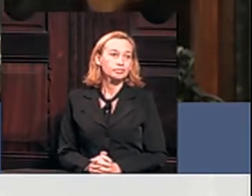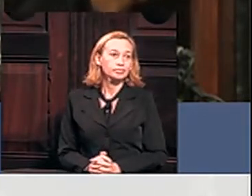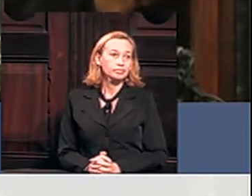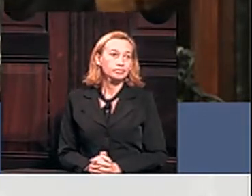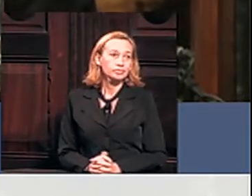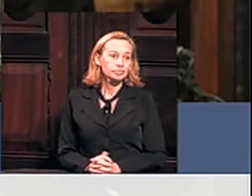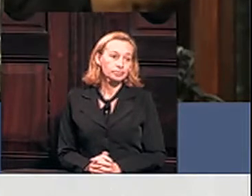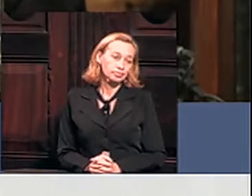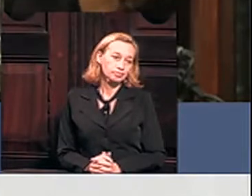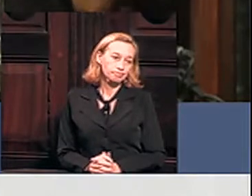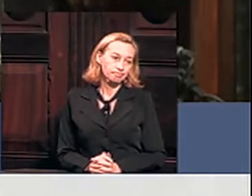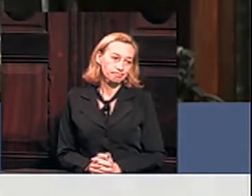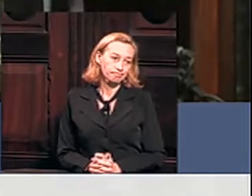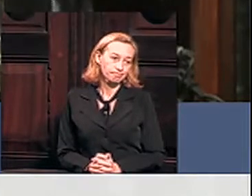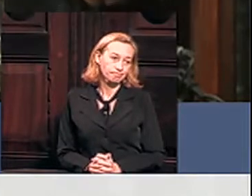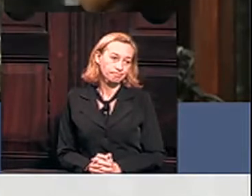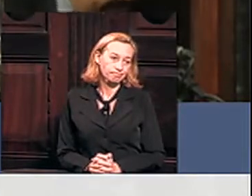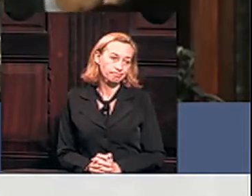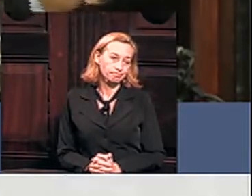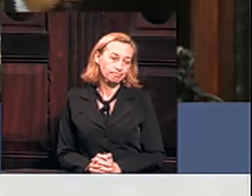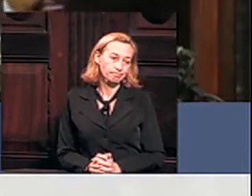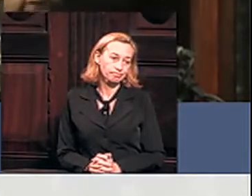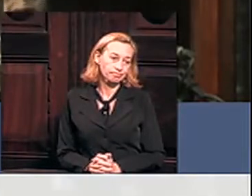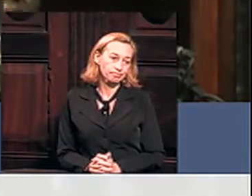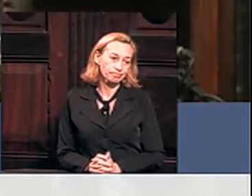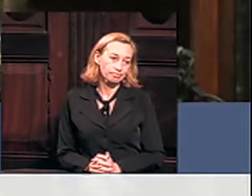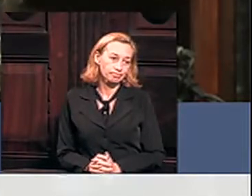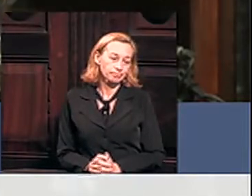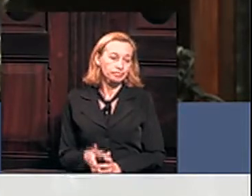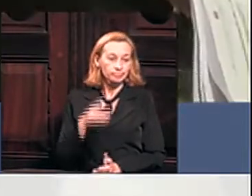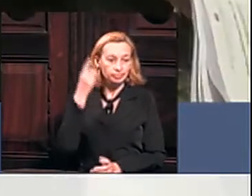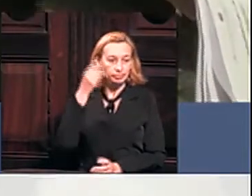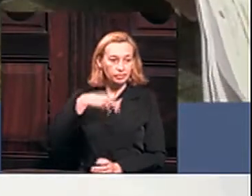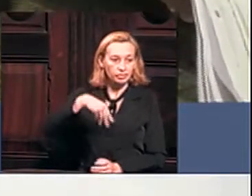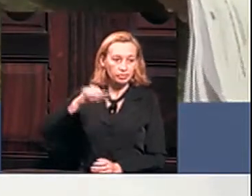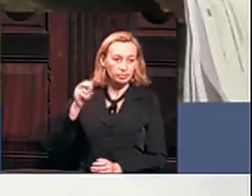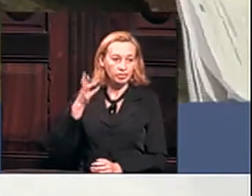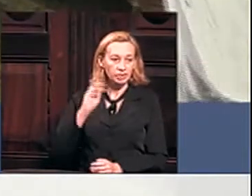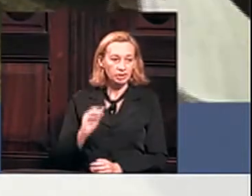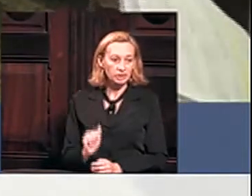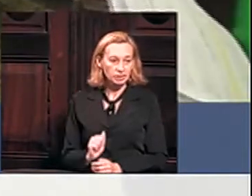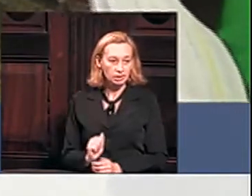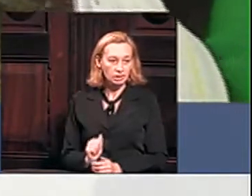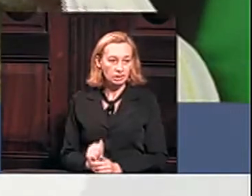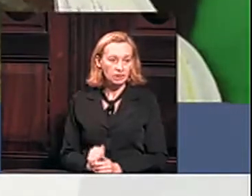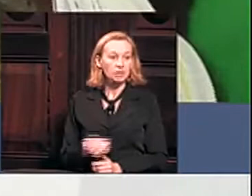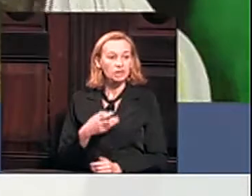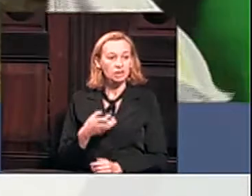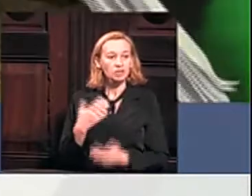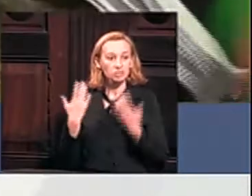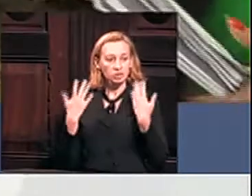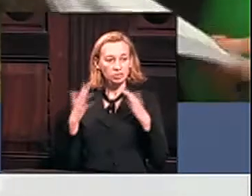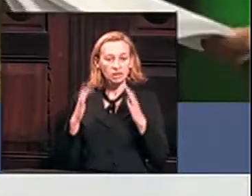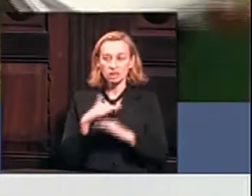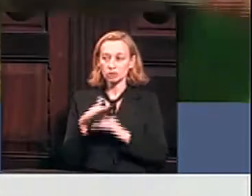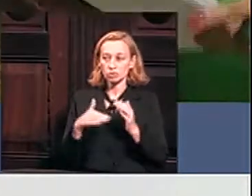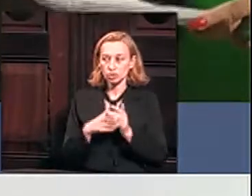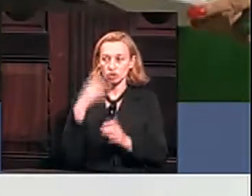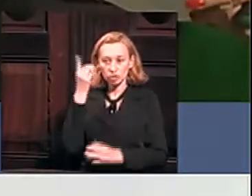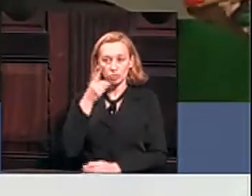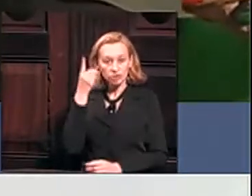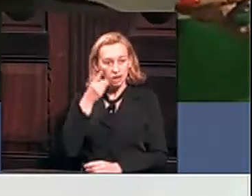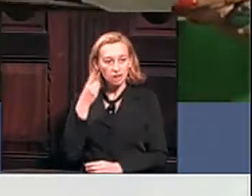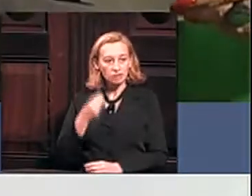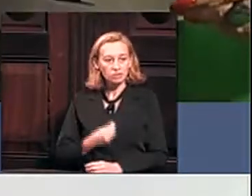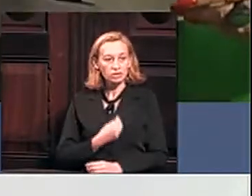Me estranhei, a deputada não está como coautora, mas deputada Marta Rocha. Eu quero aqui saudar todos os deputados que